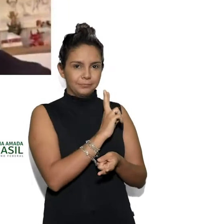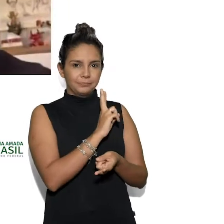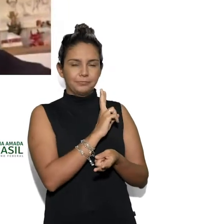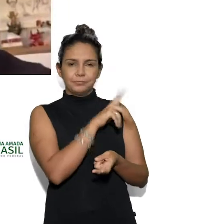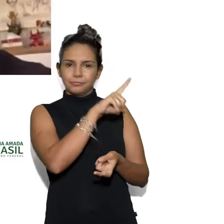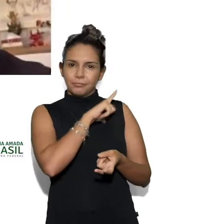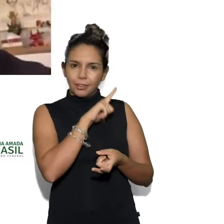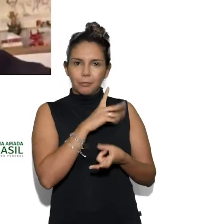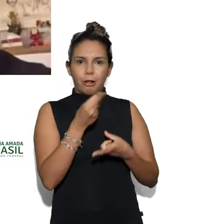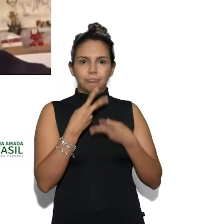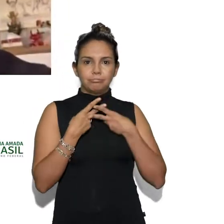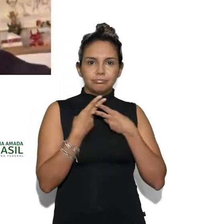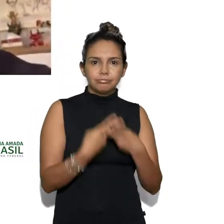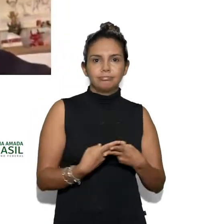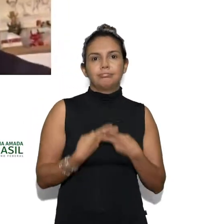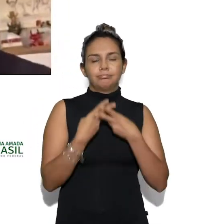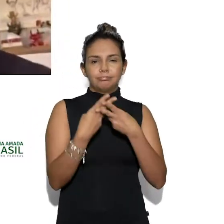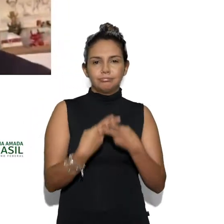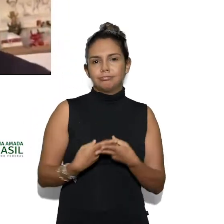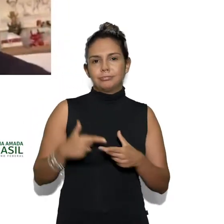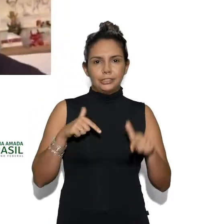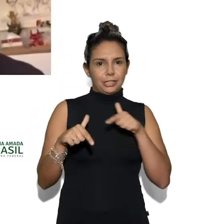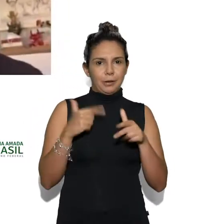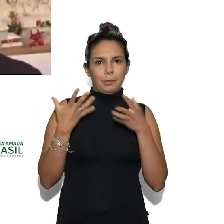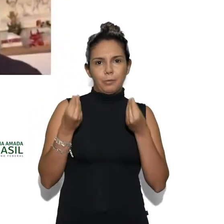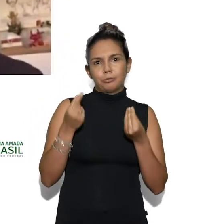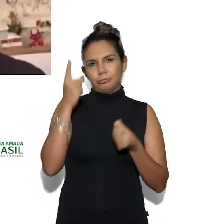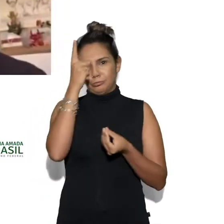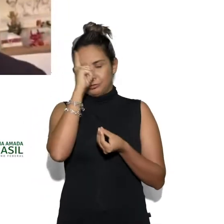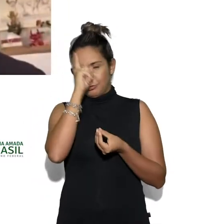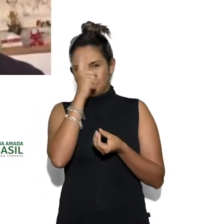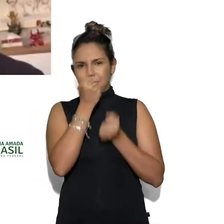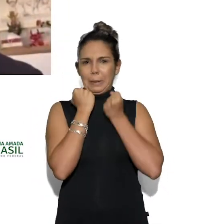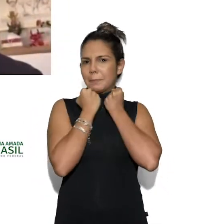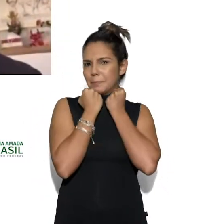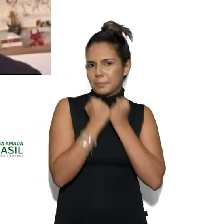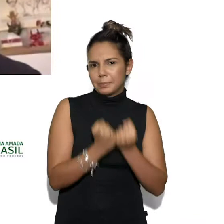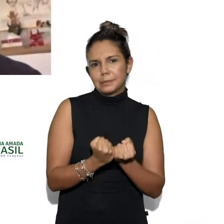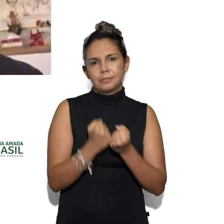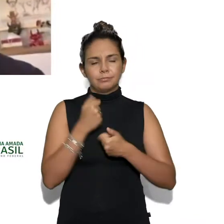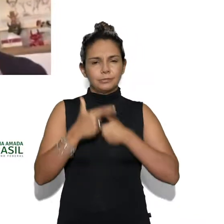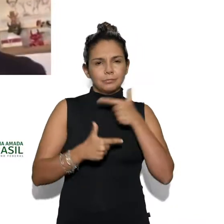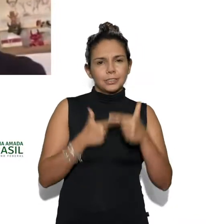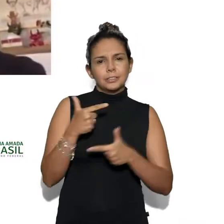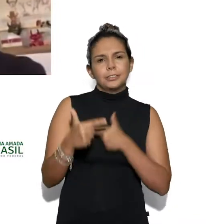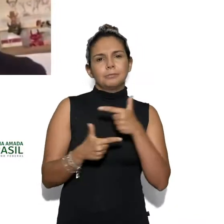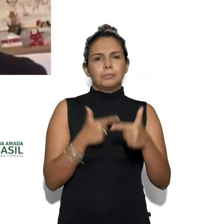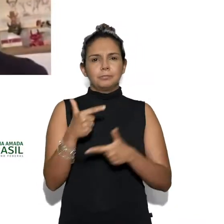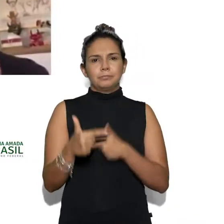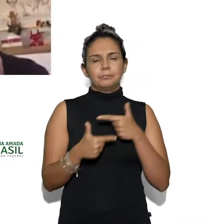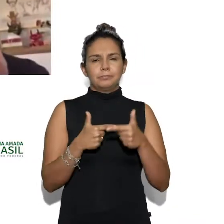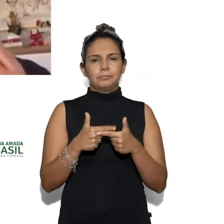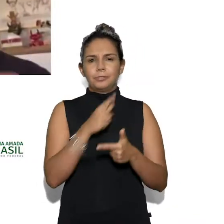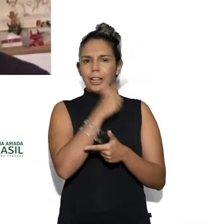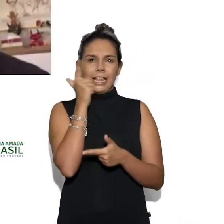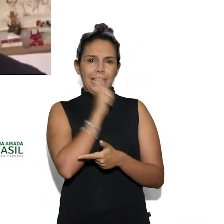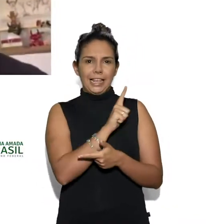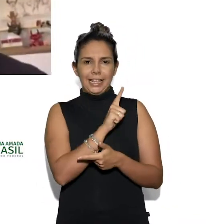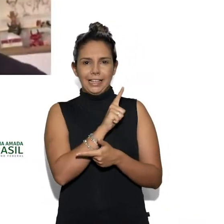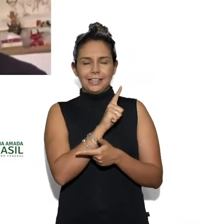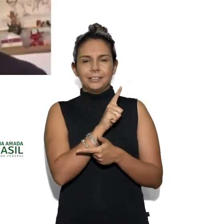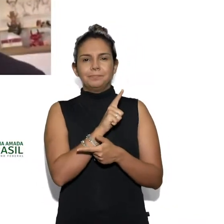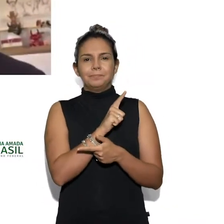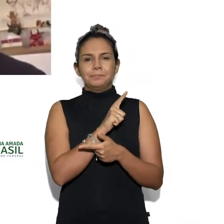resiste muito, trabalha muito todo dia, muito intensamente perto de escritores. Você não ganha nem